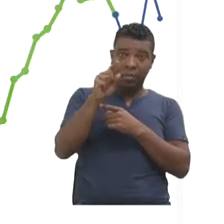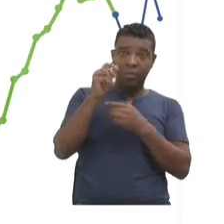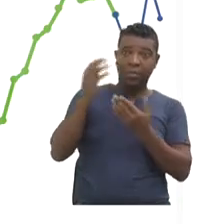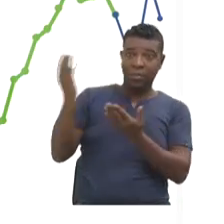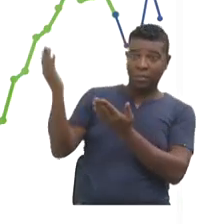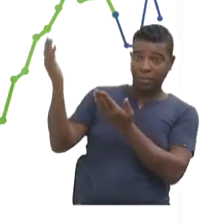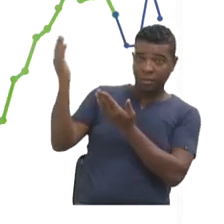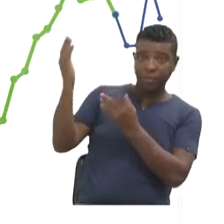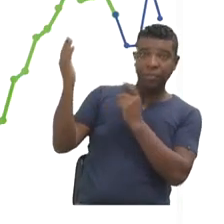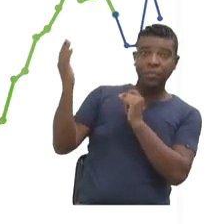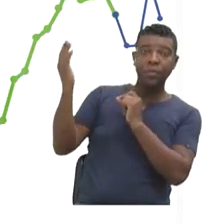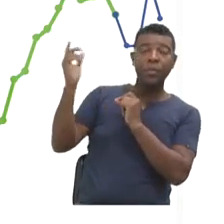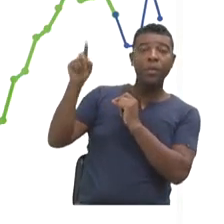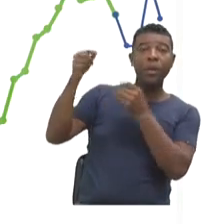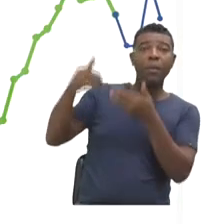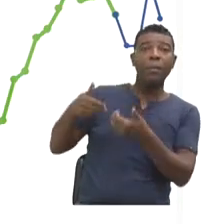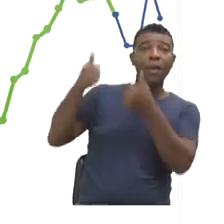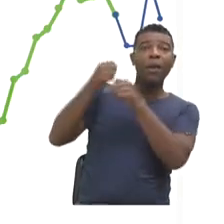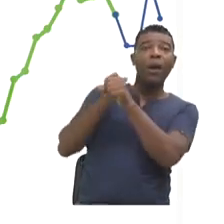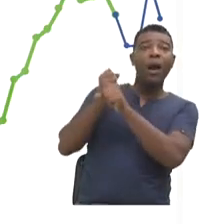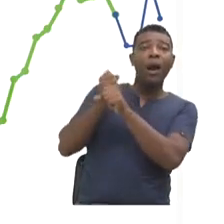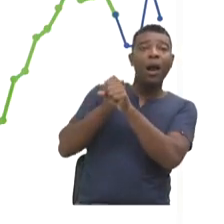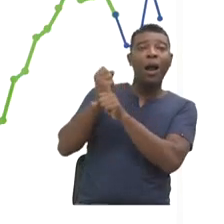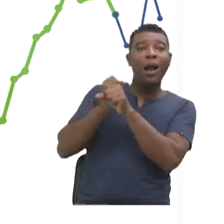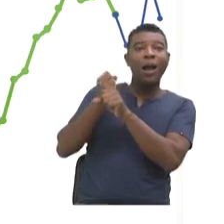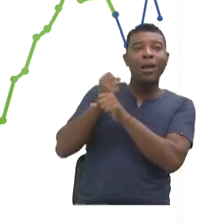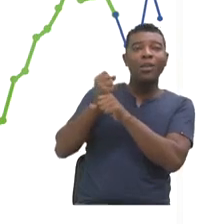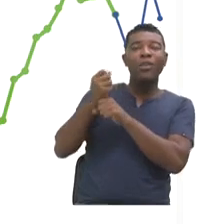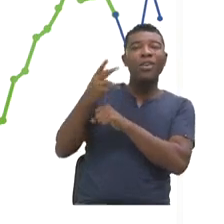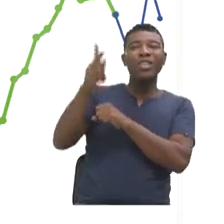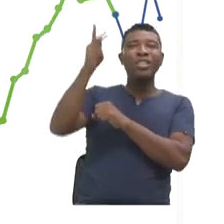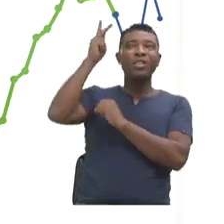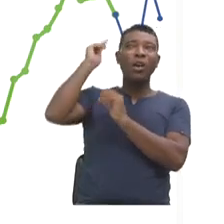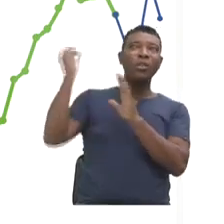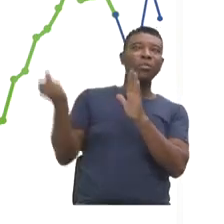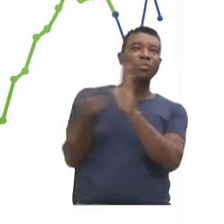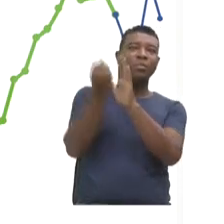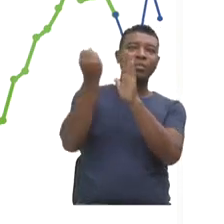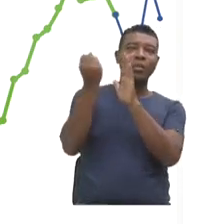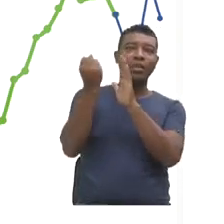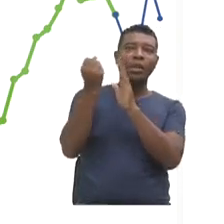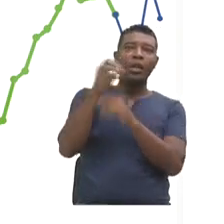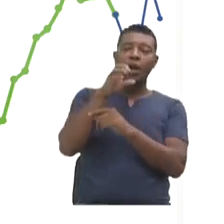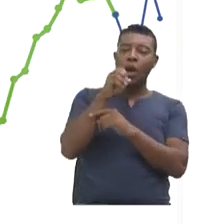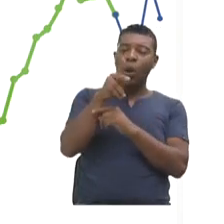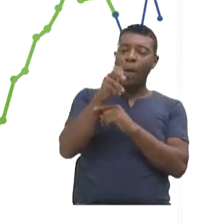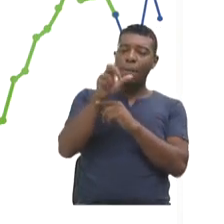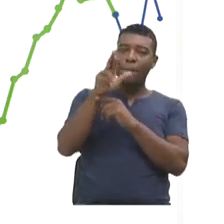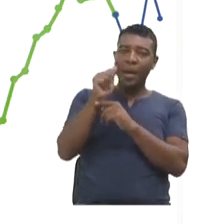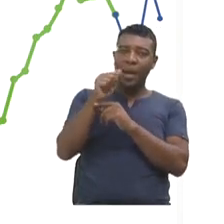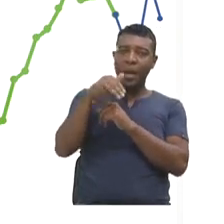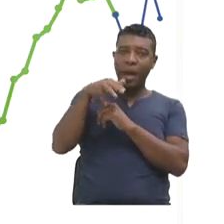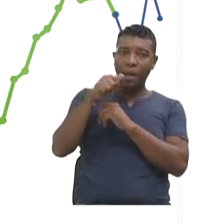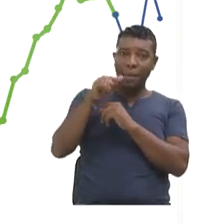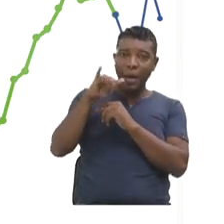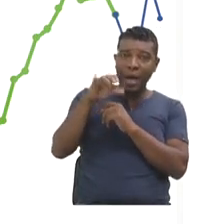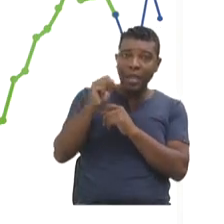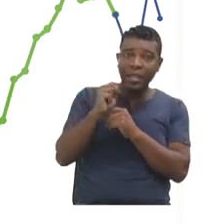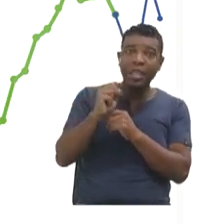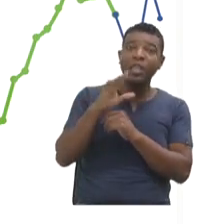era o melhor ano histórico de Minas Gerais em cirurgia e com Opera mais nós não só batemos o recorde